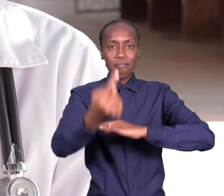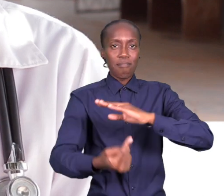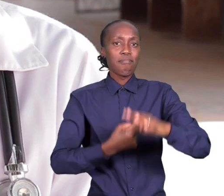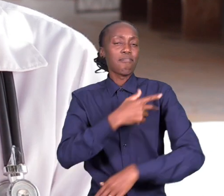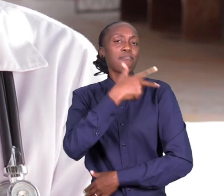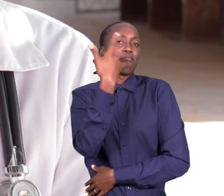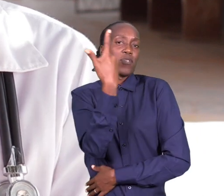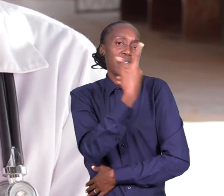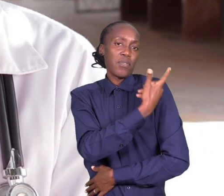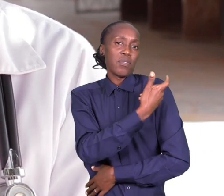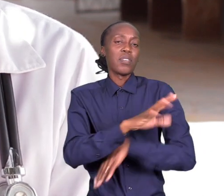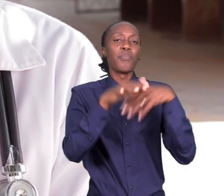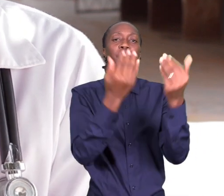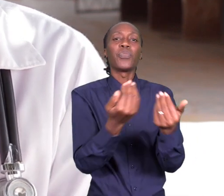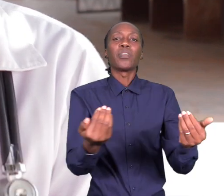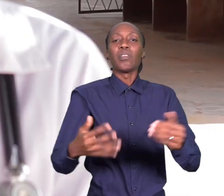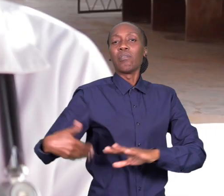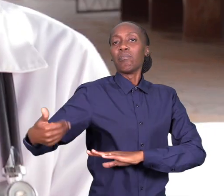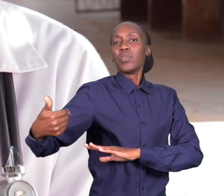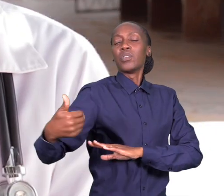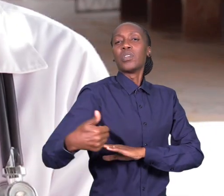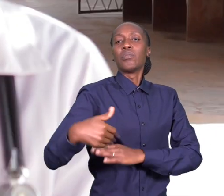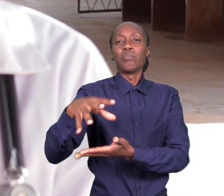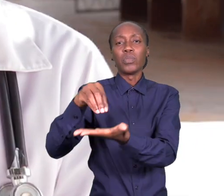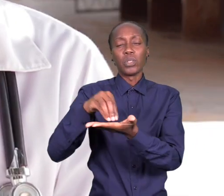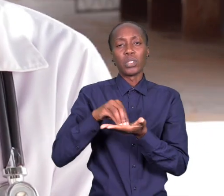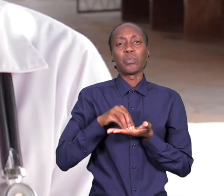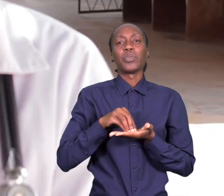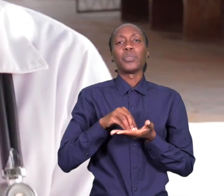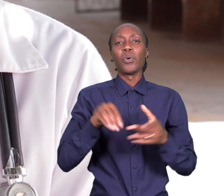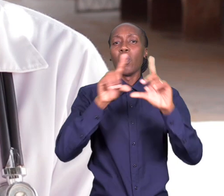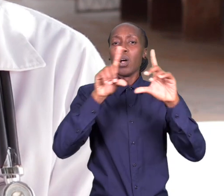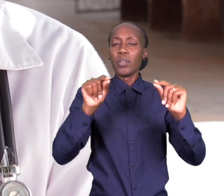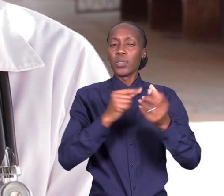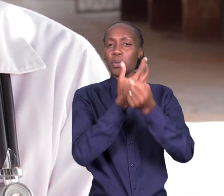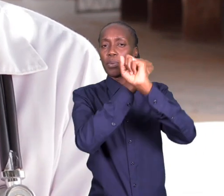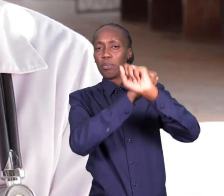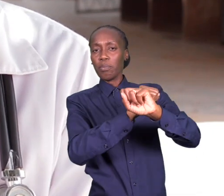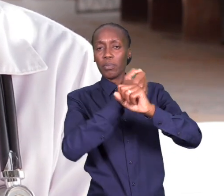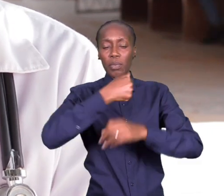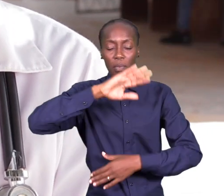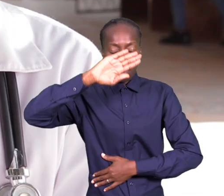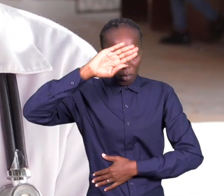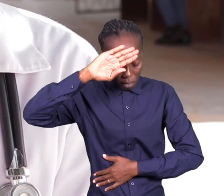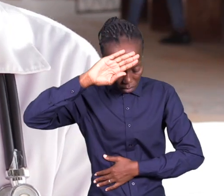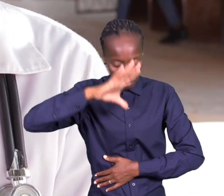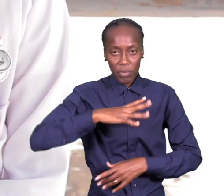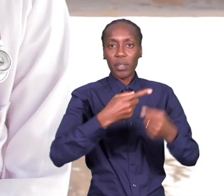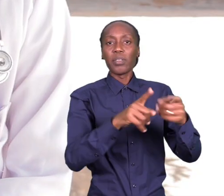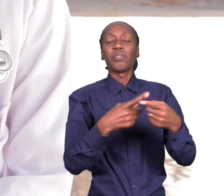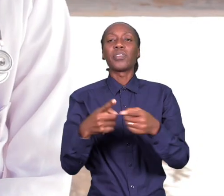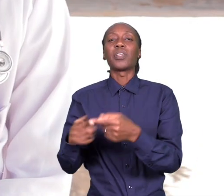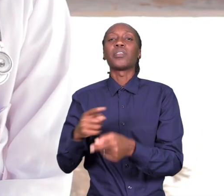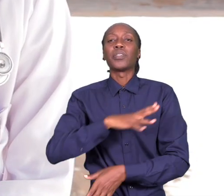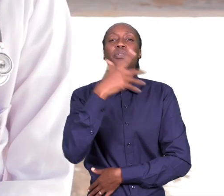crianças todos os meses, recebendo a desparasitação ou não, porque tem outras vacinas que irão receber.